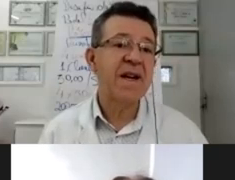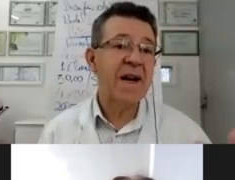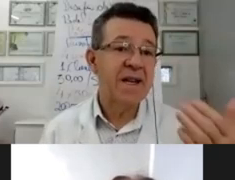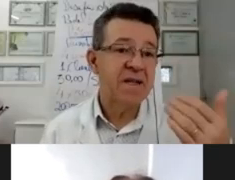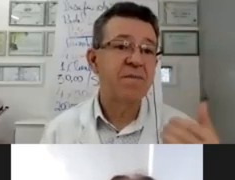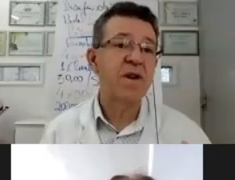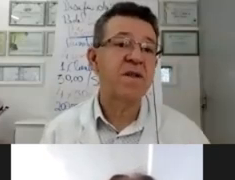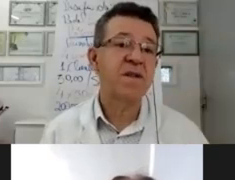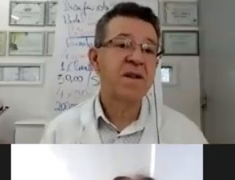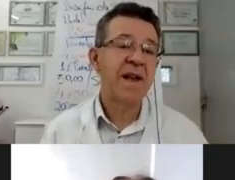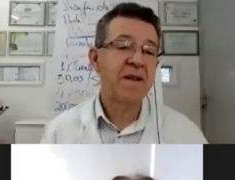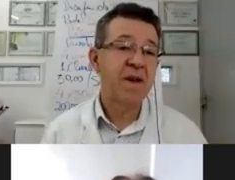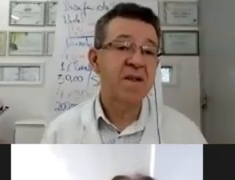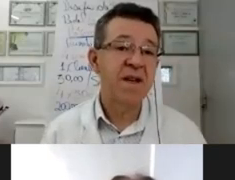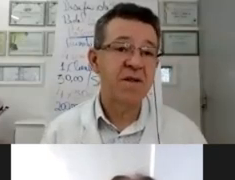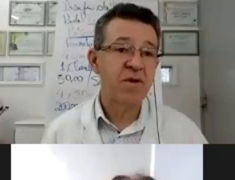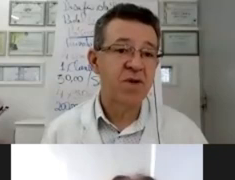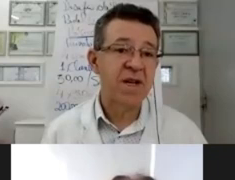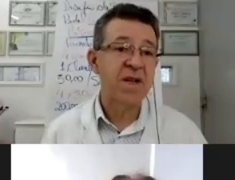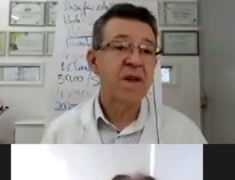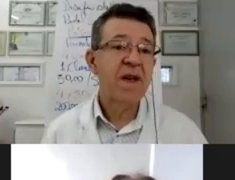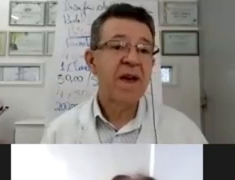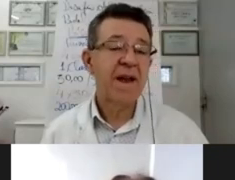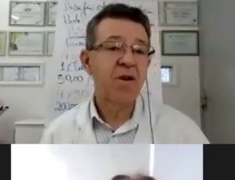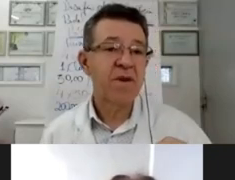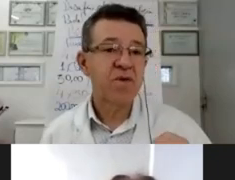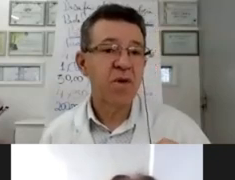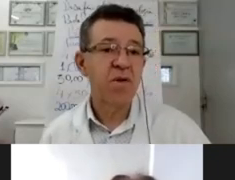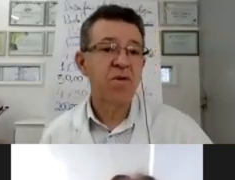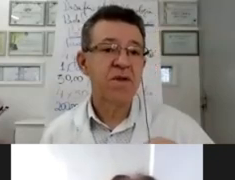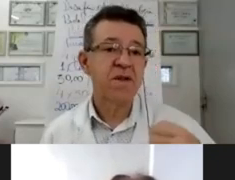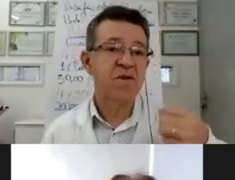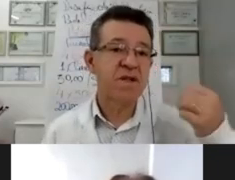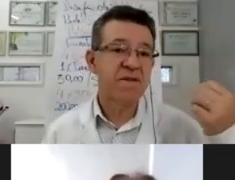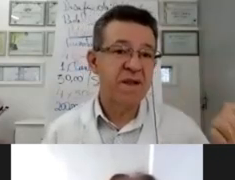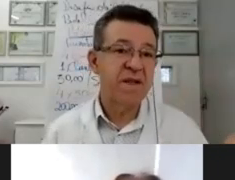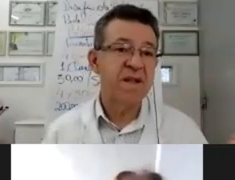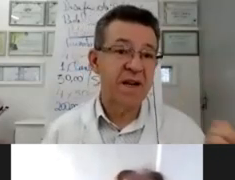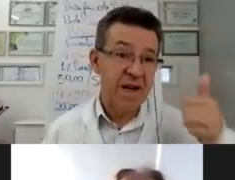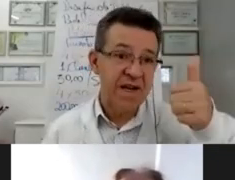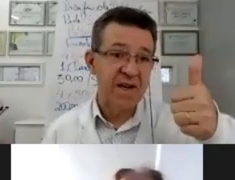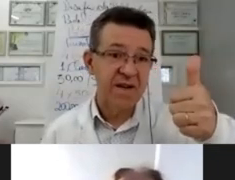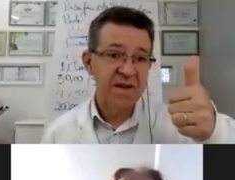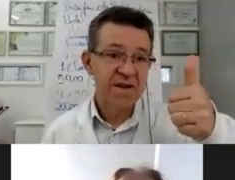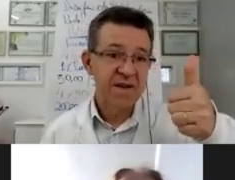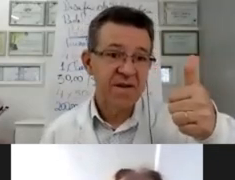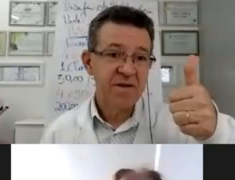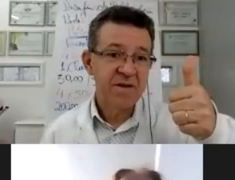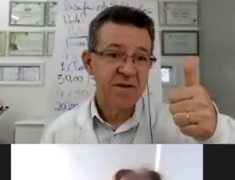a gente tem aqui a Ana Karina Simões, que ela é de Mesquita, do Rio de Janeiro. Ela começou com o curso das dores físicas, né, Ana